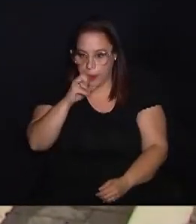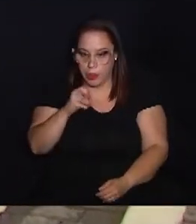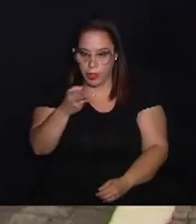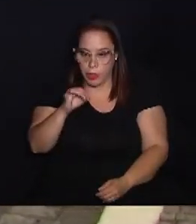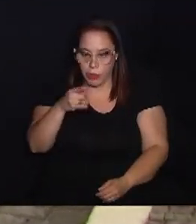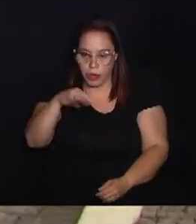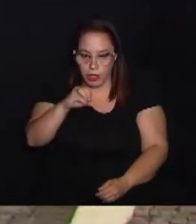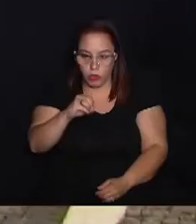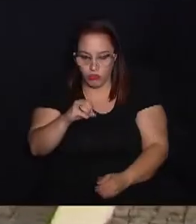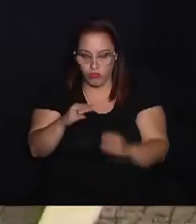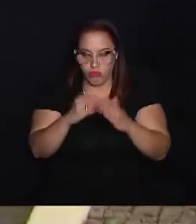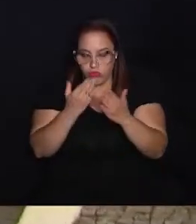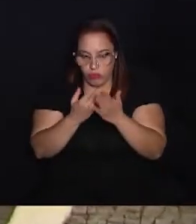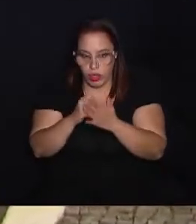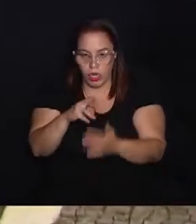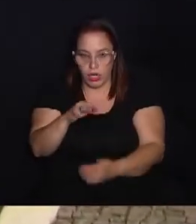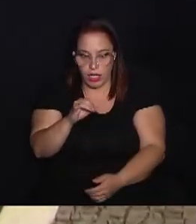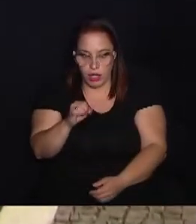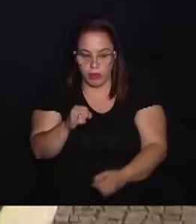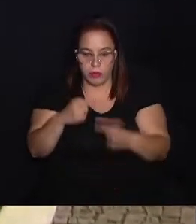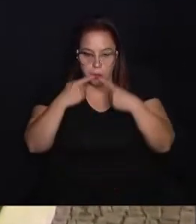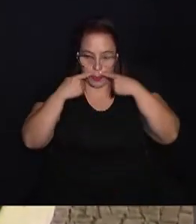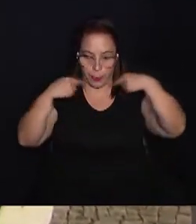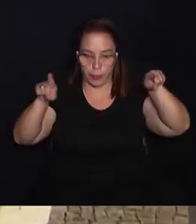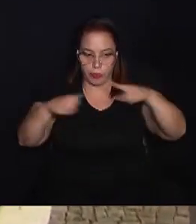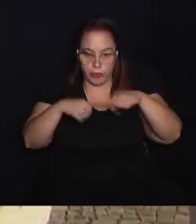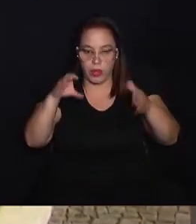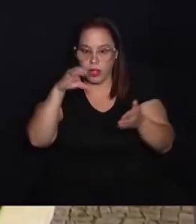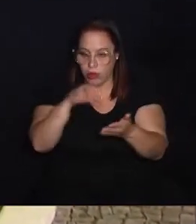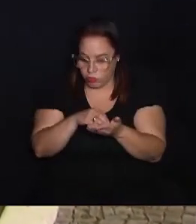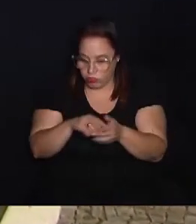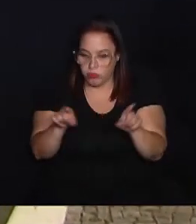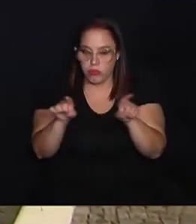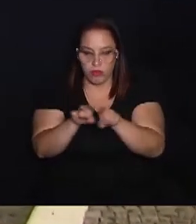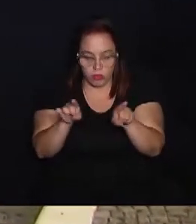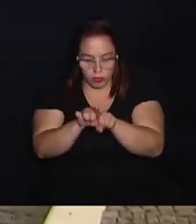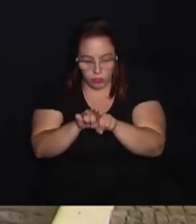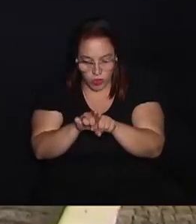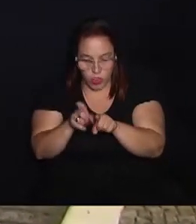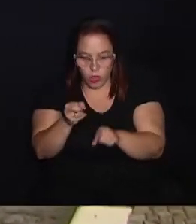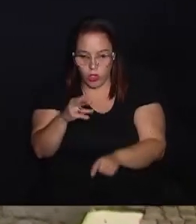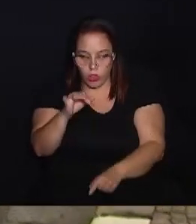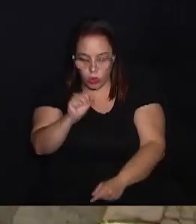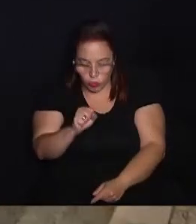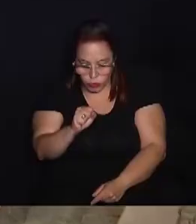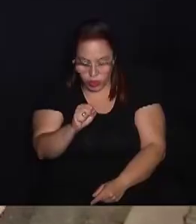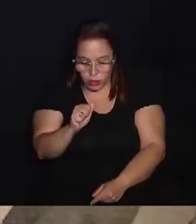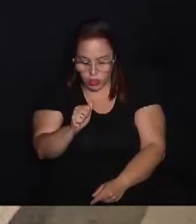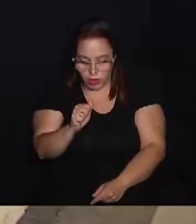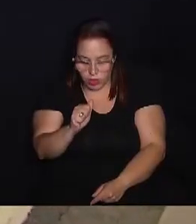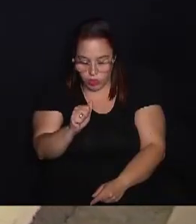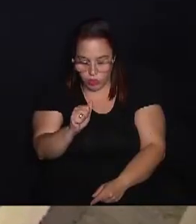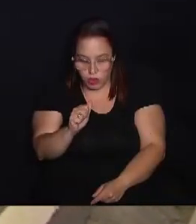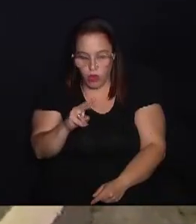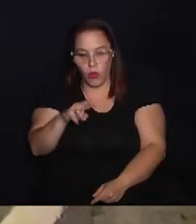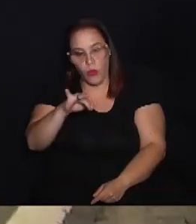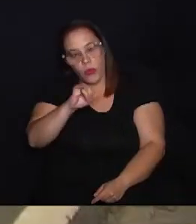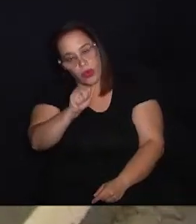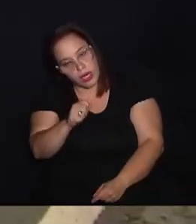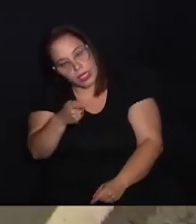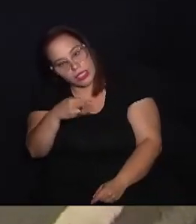na zona 378 foi uma urna trocada na Escola Municipal de Ensino Fundamental Correia de Melo, no